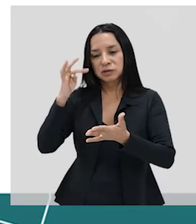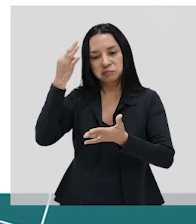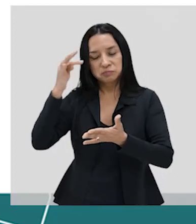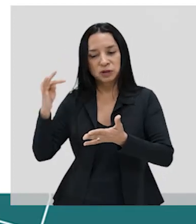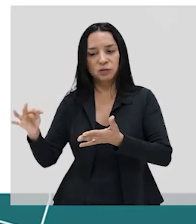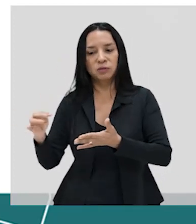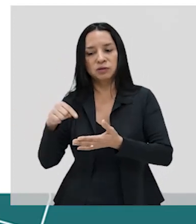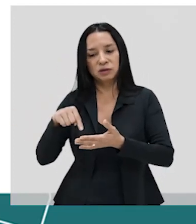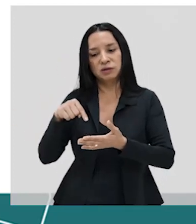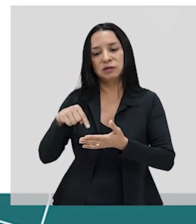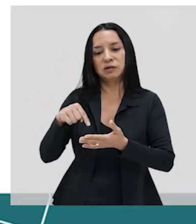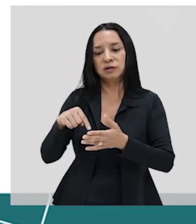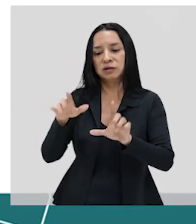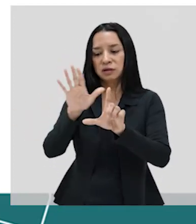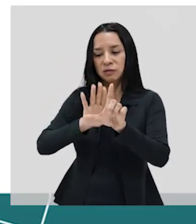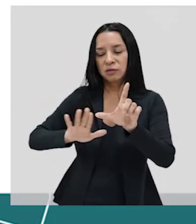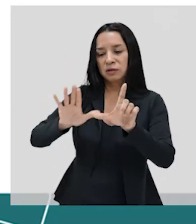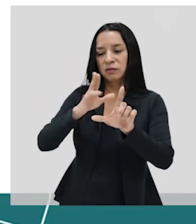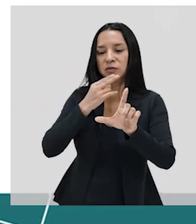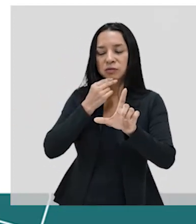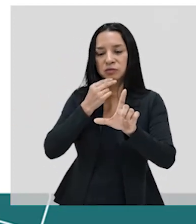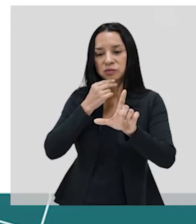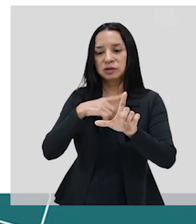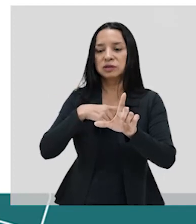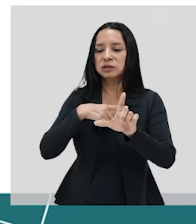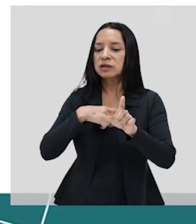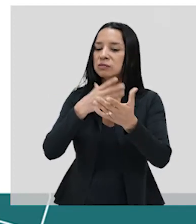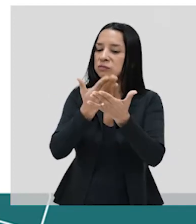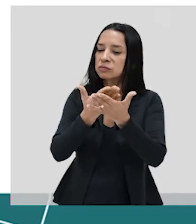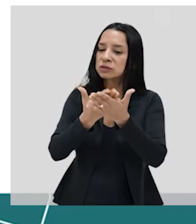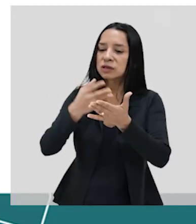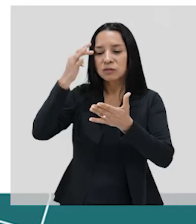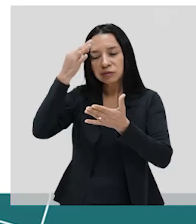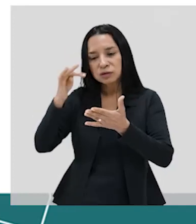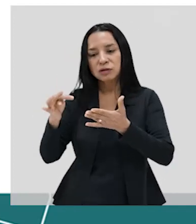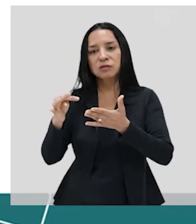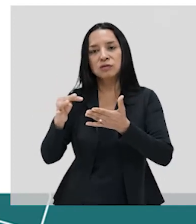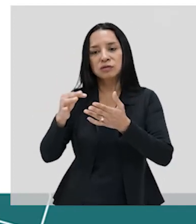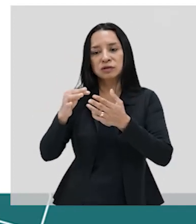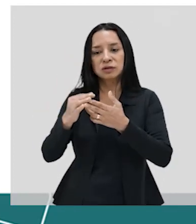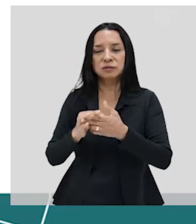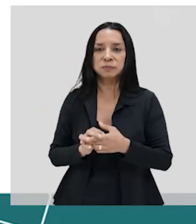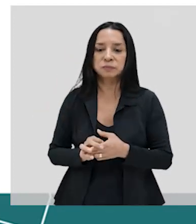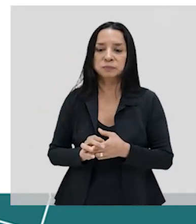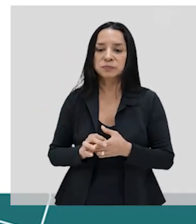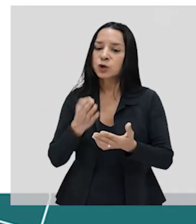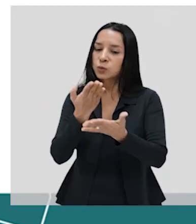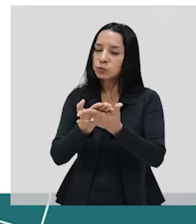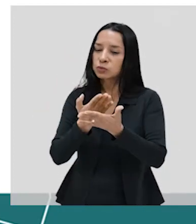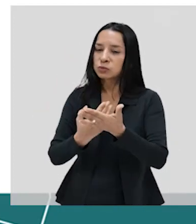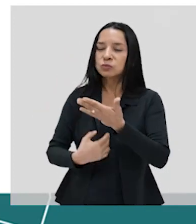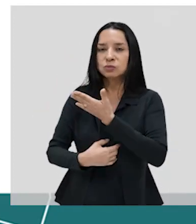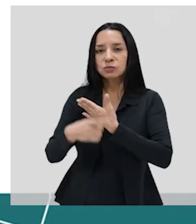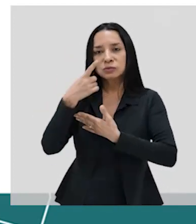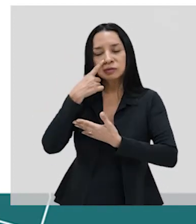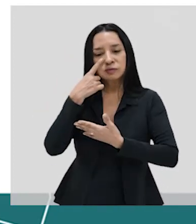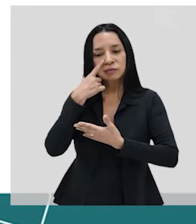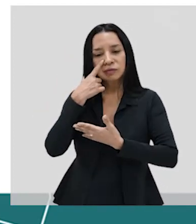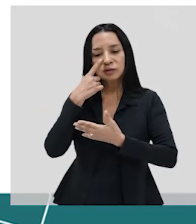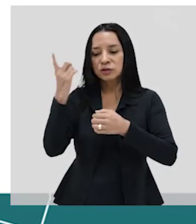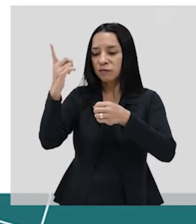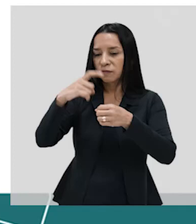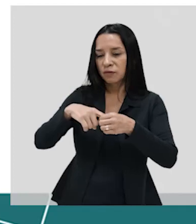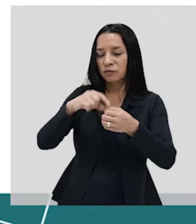Gonçalves Dias, nós temos aula teórica sobre crítica e reflexão, vai lá dar uma olhadinha, e aí volta para o exercício, e quantas vezes quiser, né? Porque